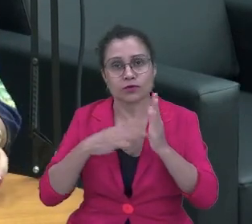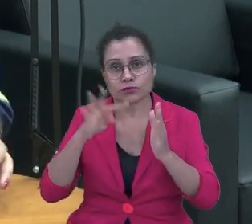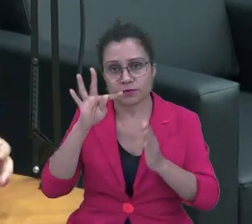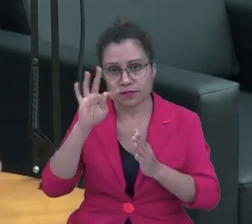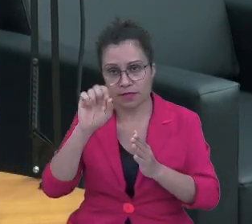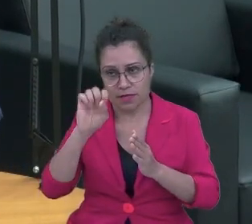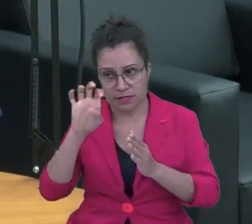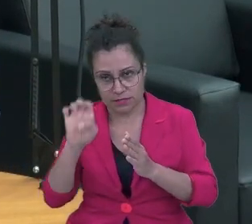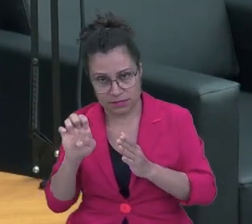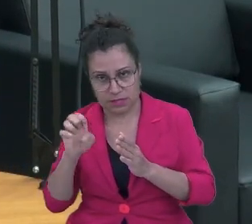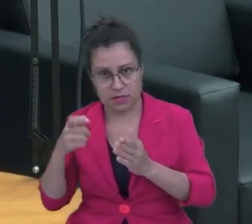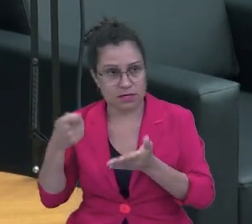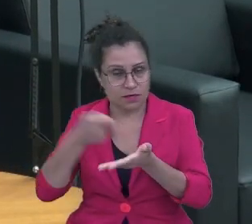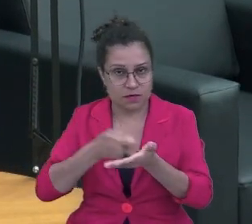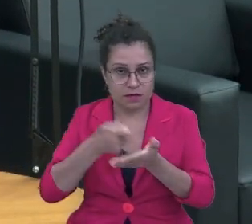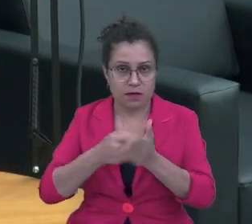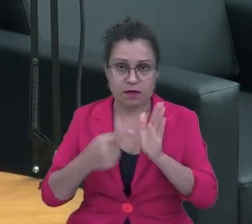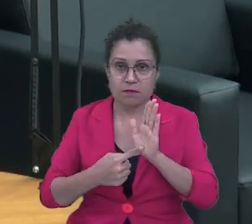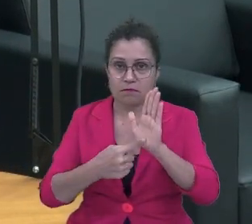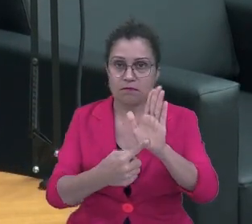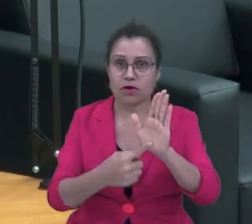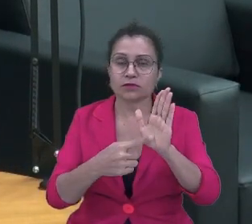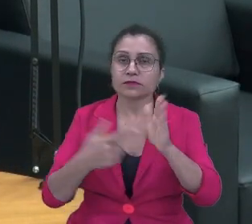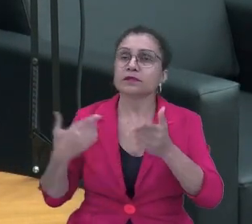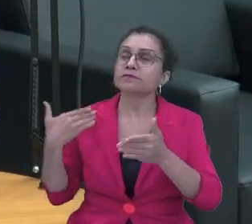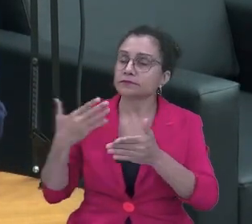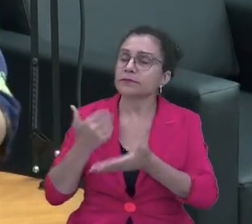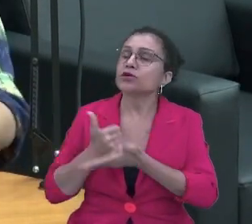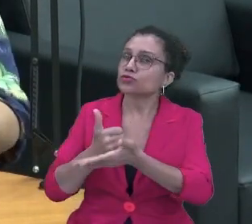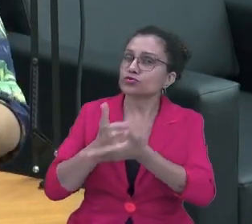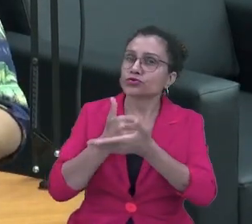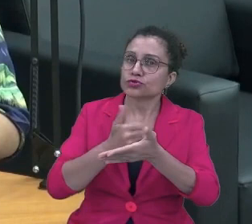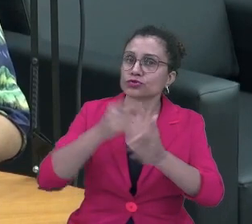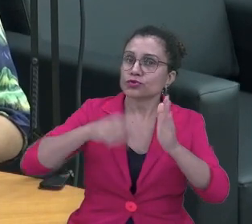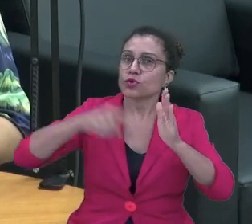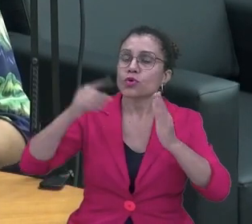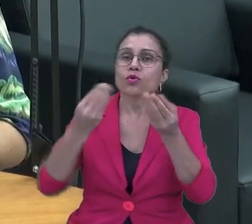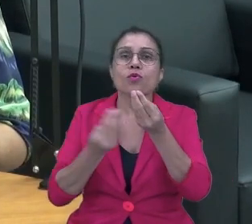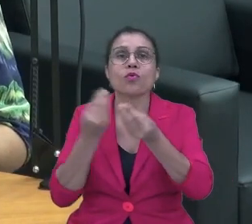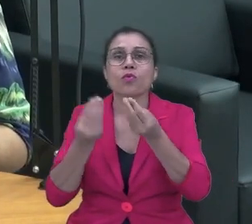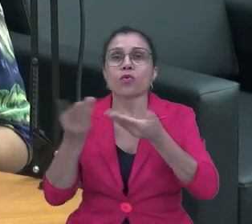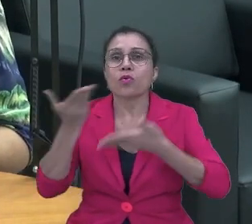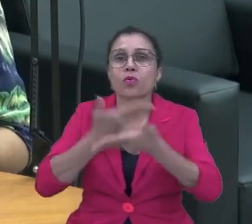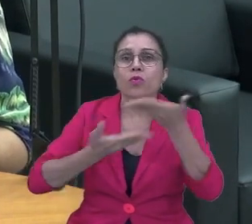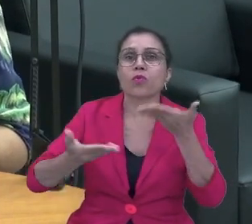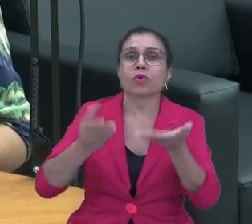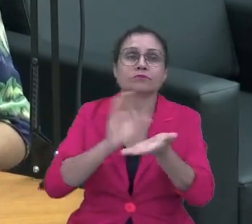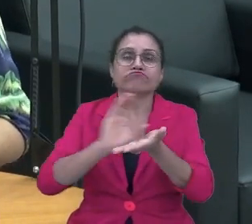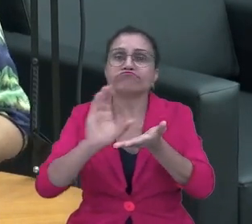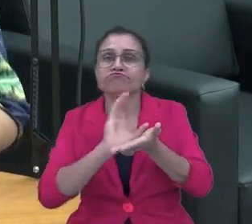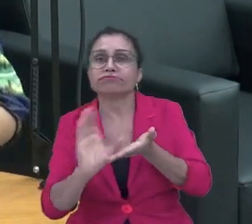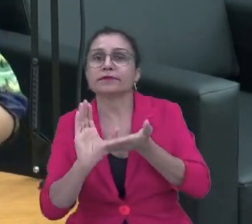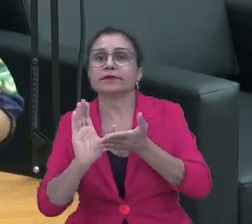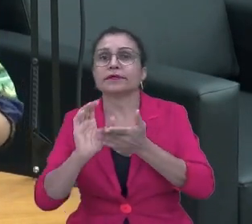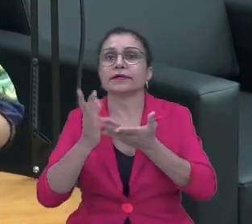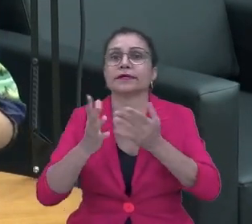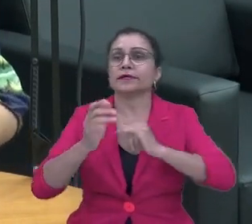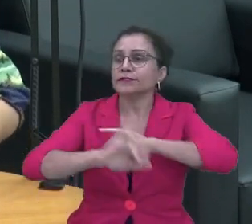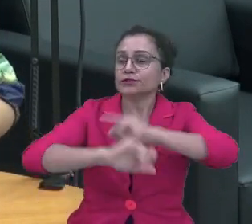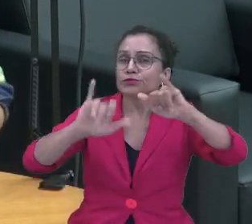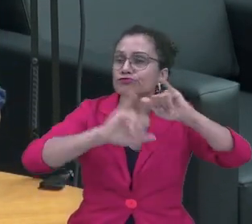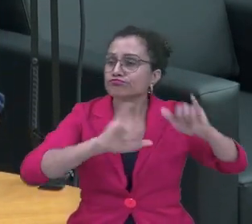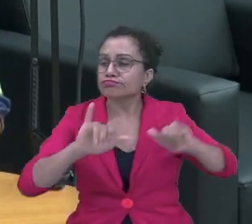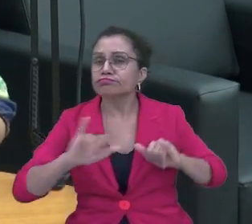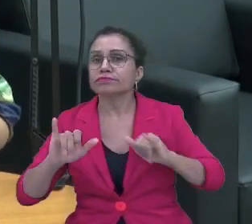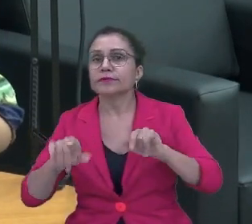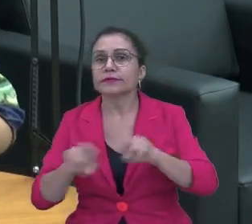TSE, Tânia, nos mostra que eles vêm nos ajudando bastante através dos financiamentos de campanha, né? Porque nós somos